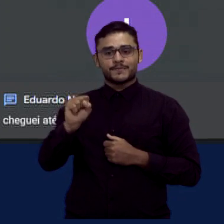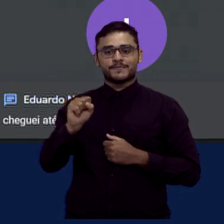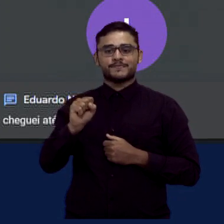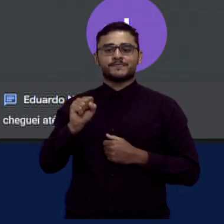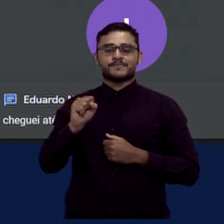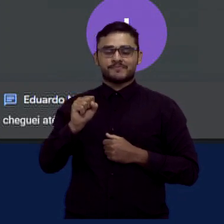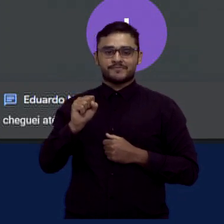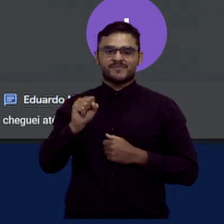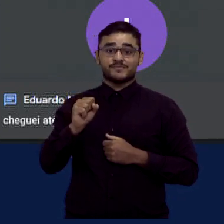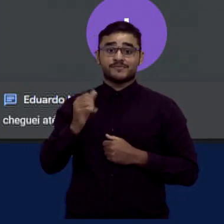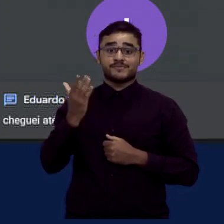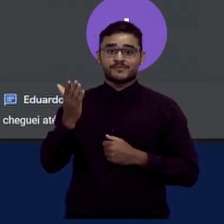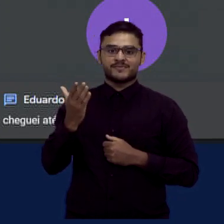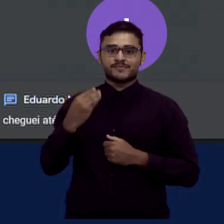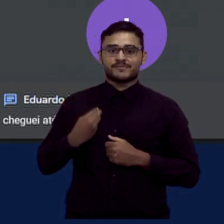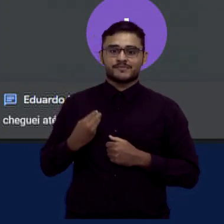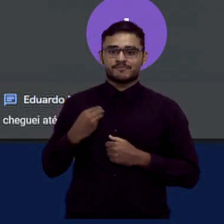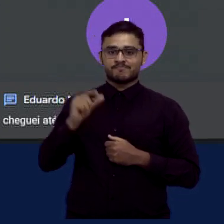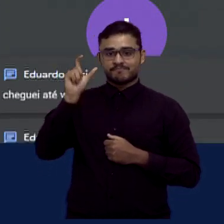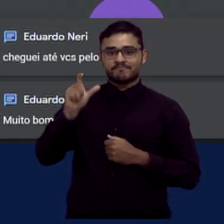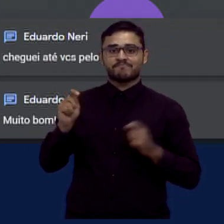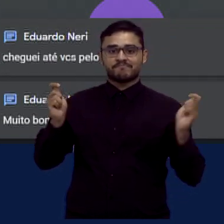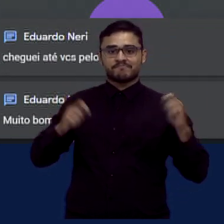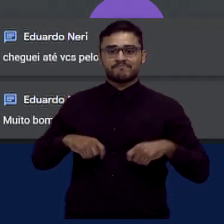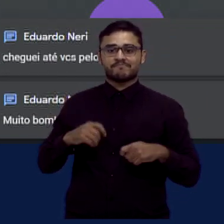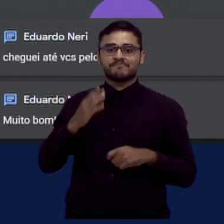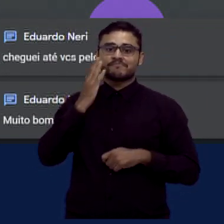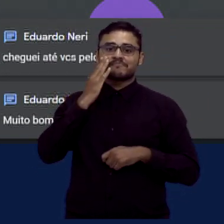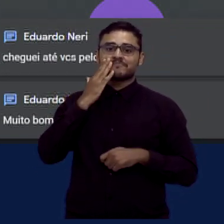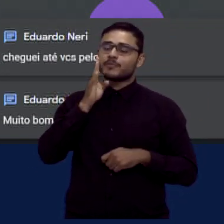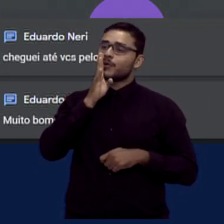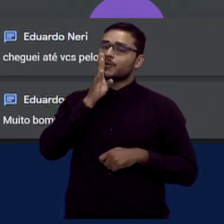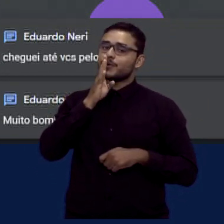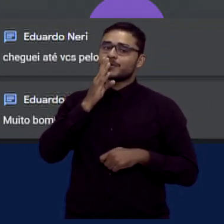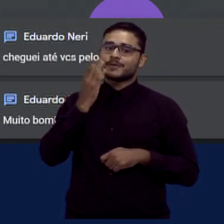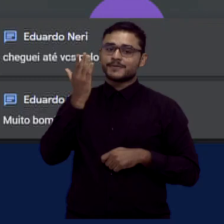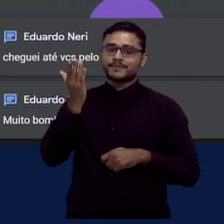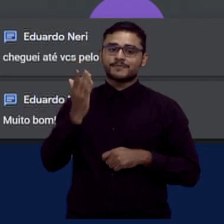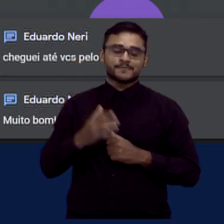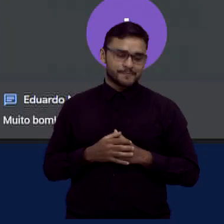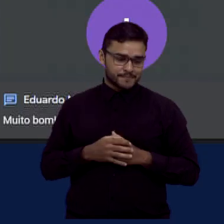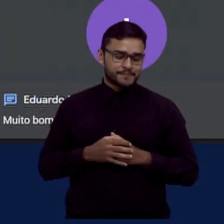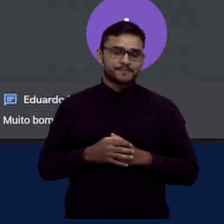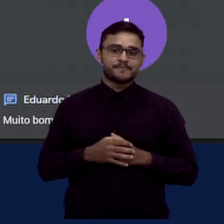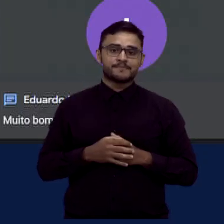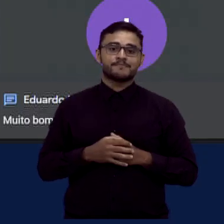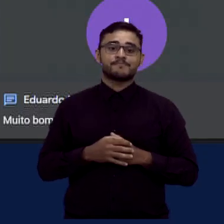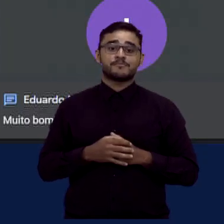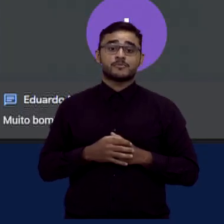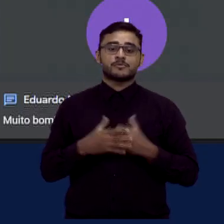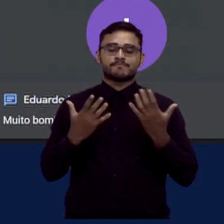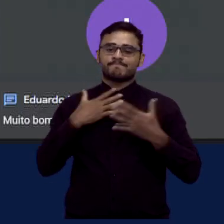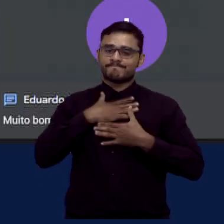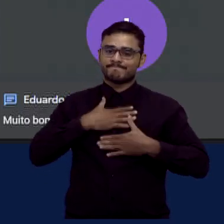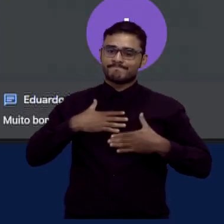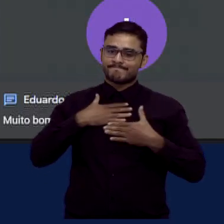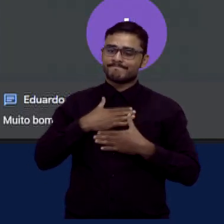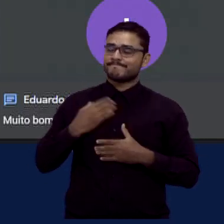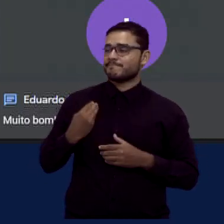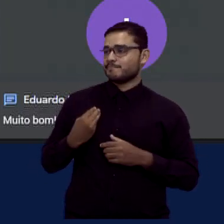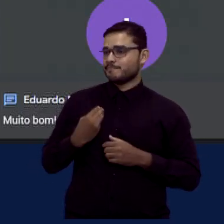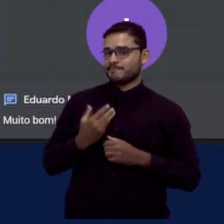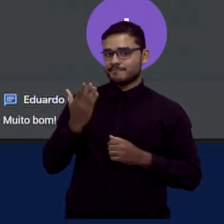muito claramente por seus próprios méritos, né, gente? Por acaso eu conheço o Luiz. Mas foi uma satisfação lhe trazer